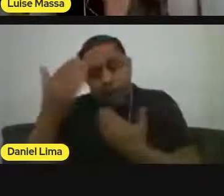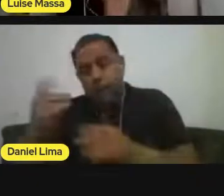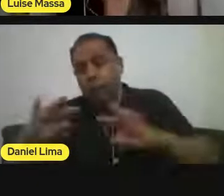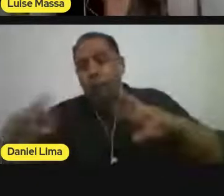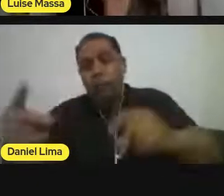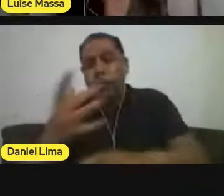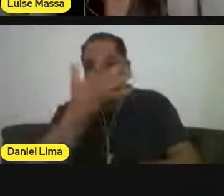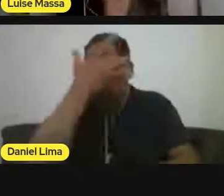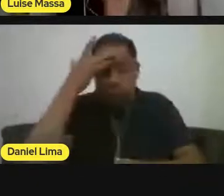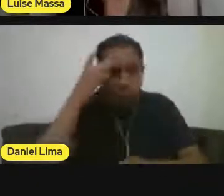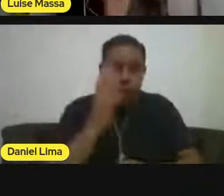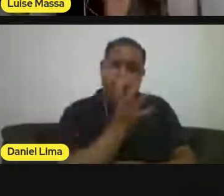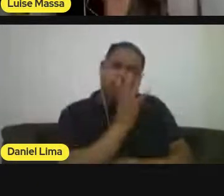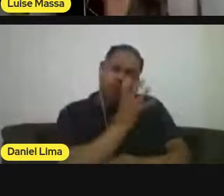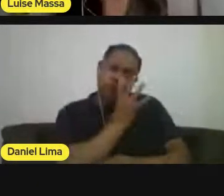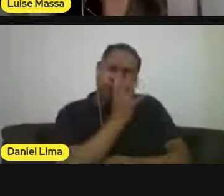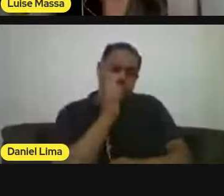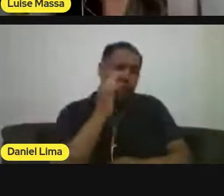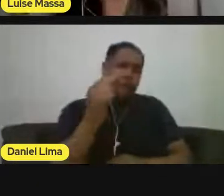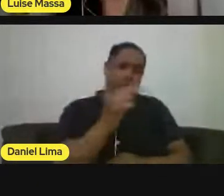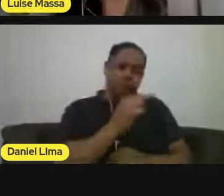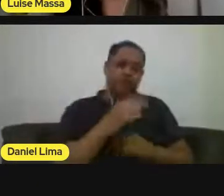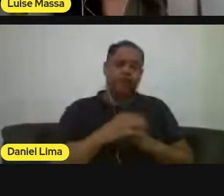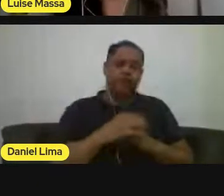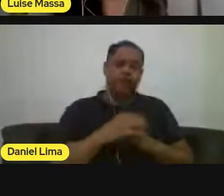a mensagem final de vocês para a gente encerrar a live.